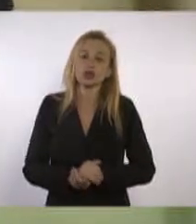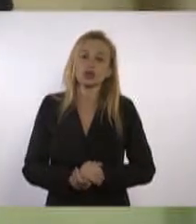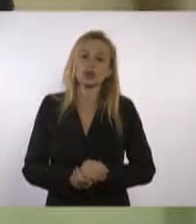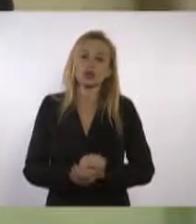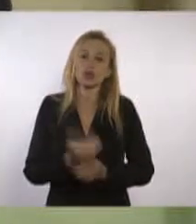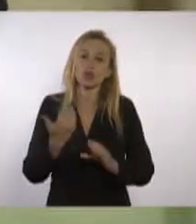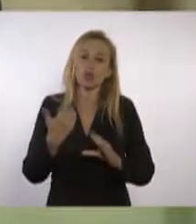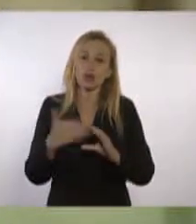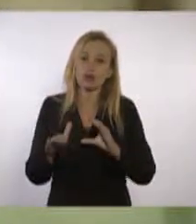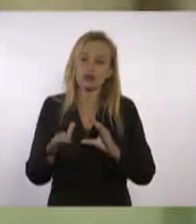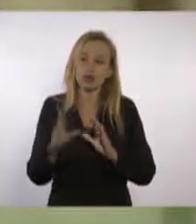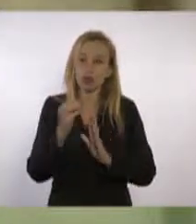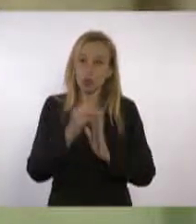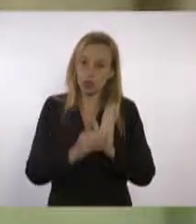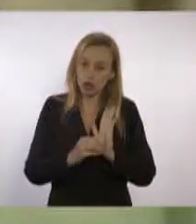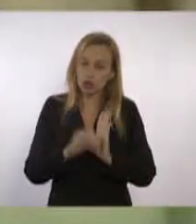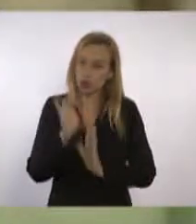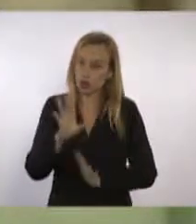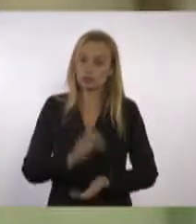ofício. E aí,